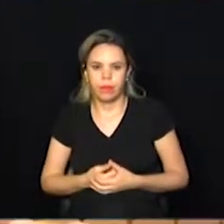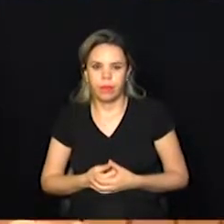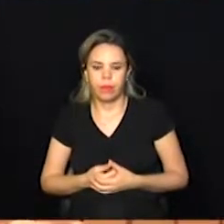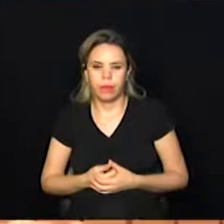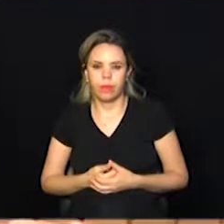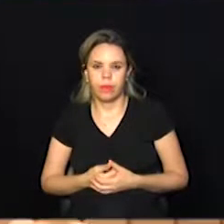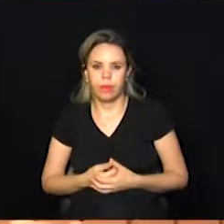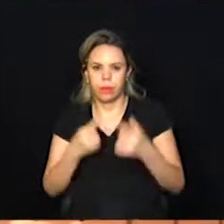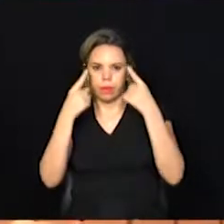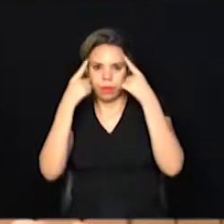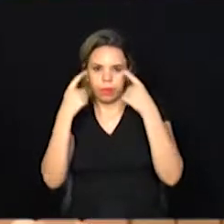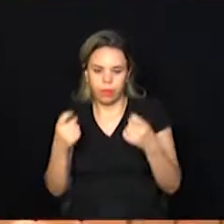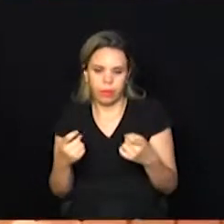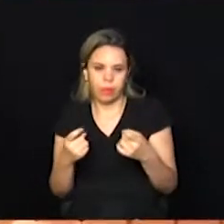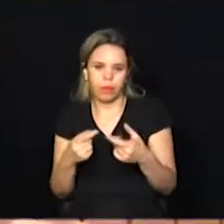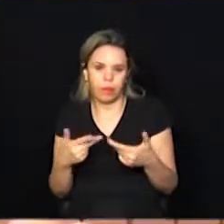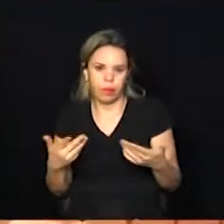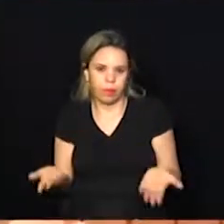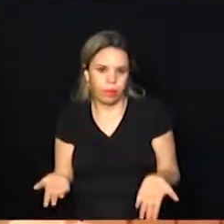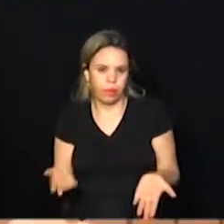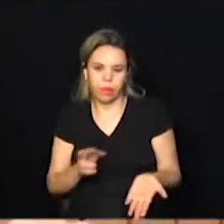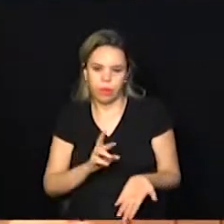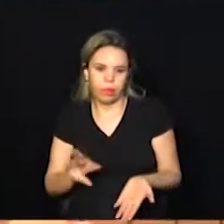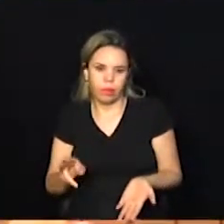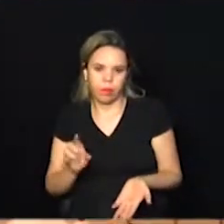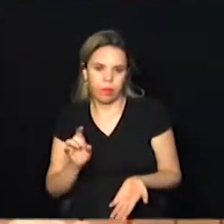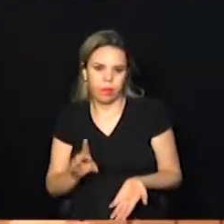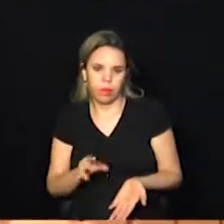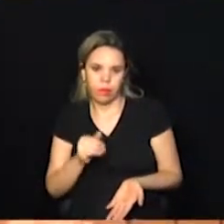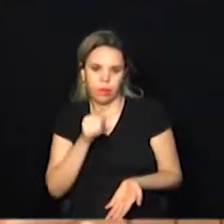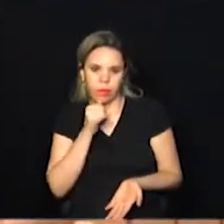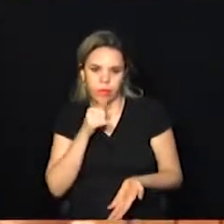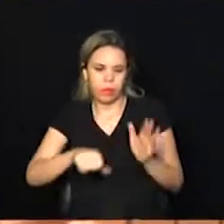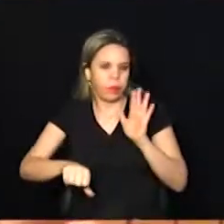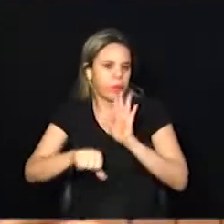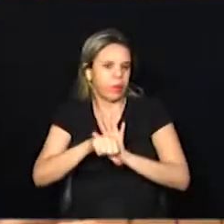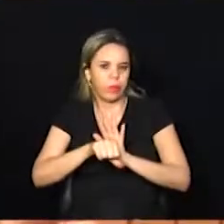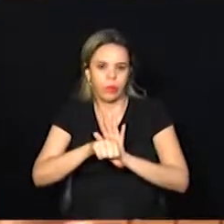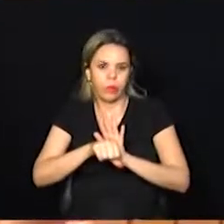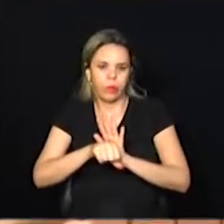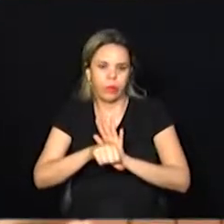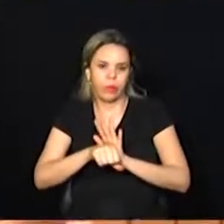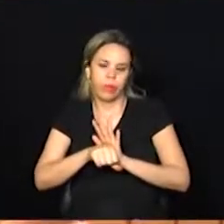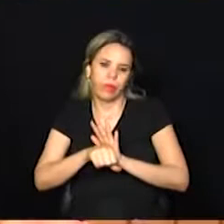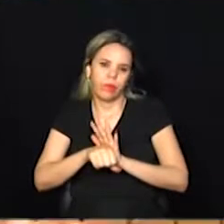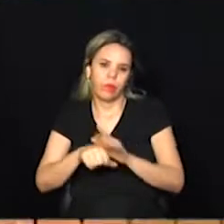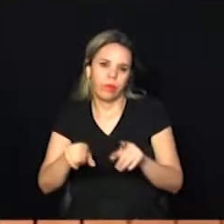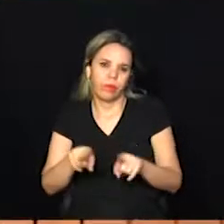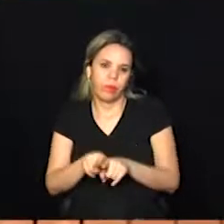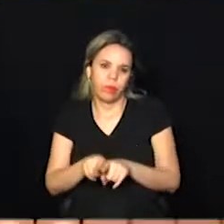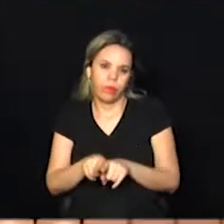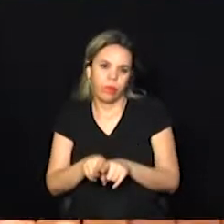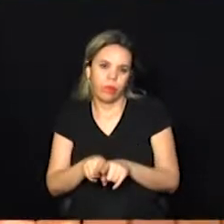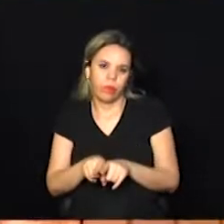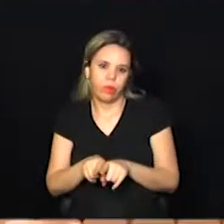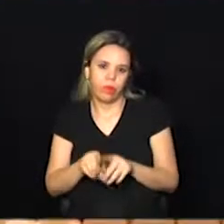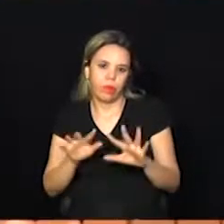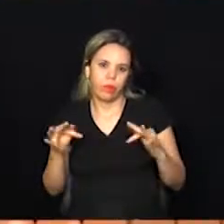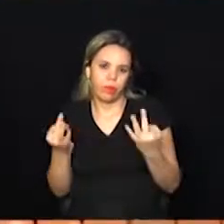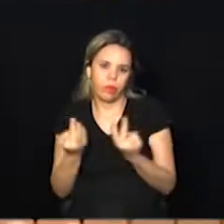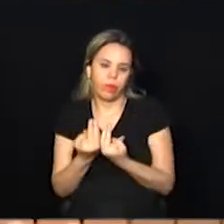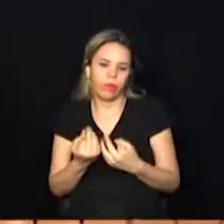envolve violência doméstica, não é apenas uma questão criminal, mas é uma questão também que envolve